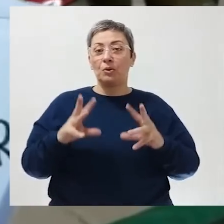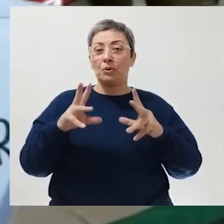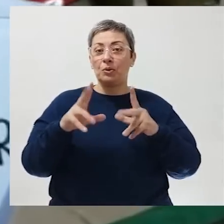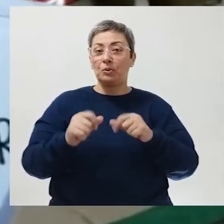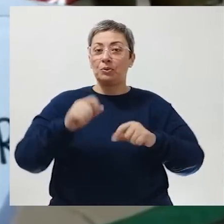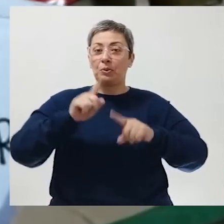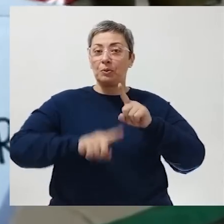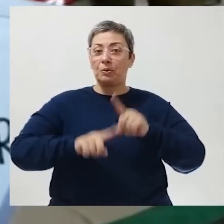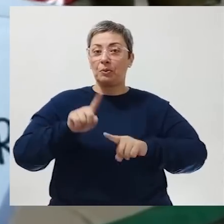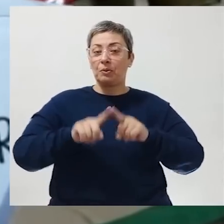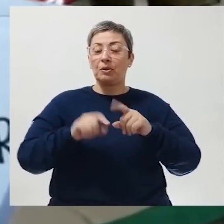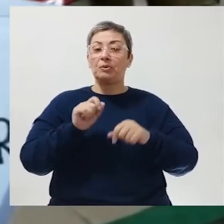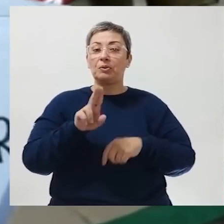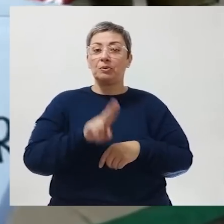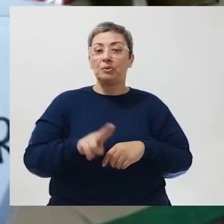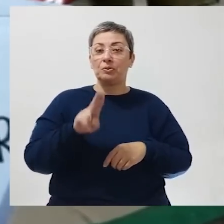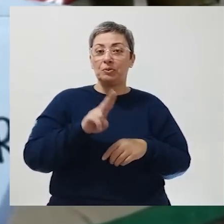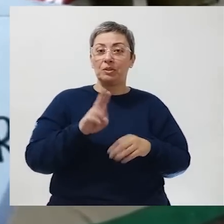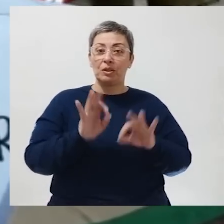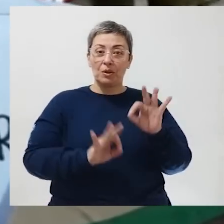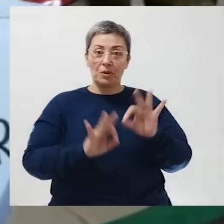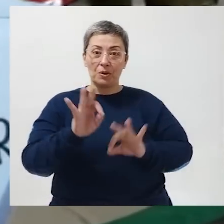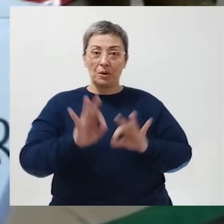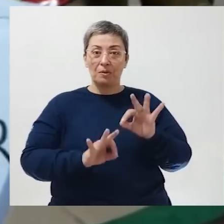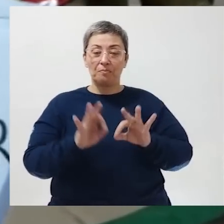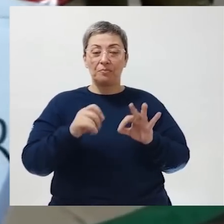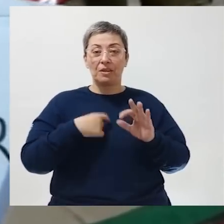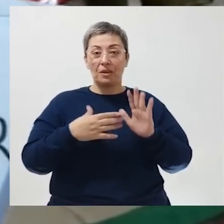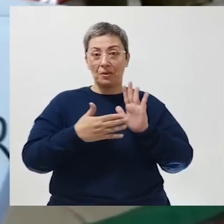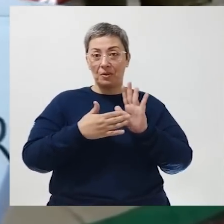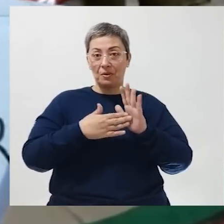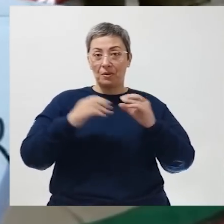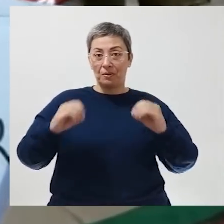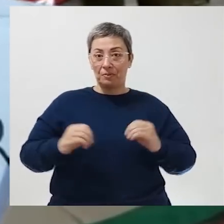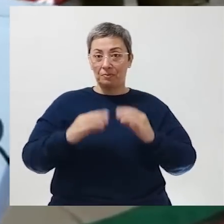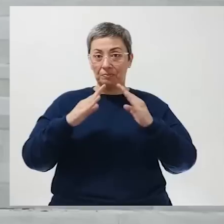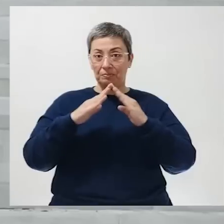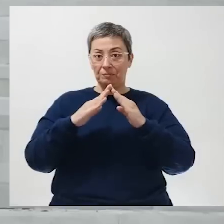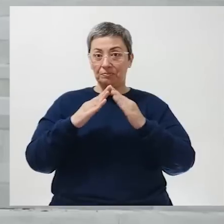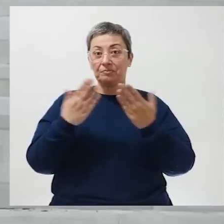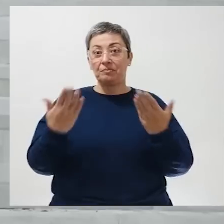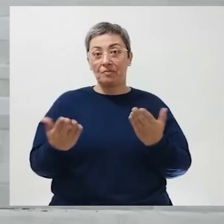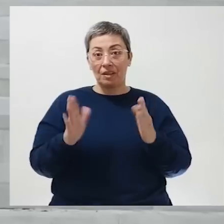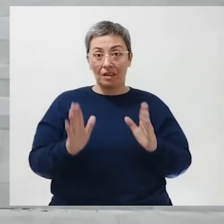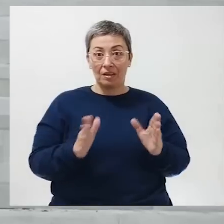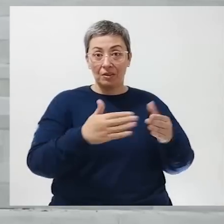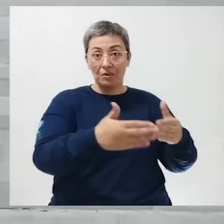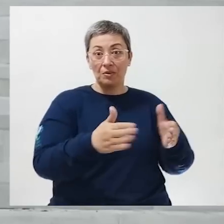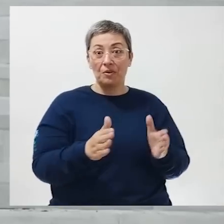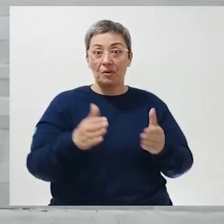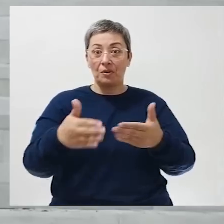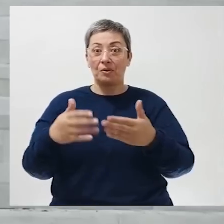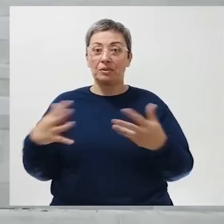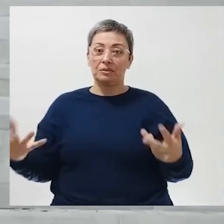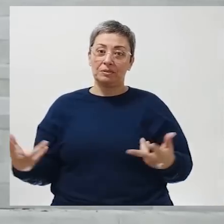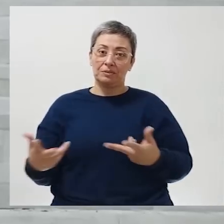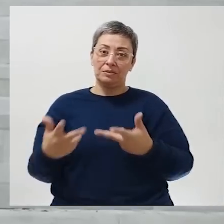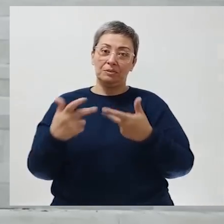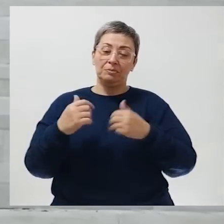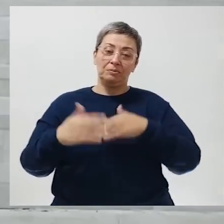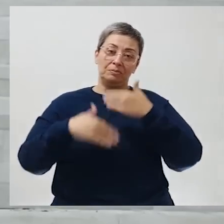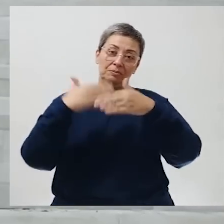os materiais que nós estamos construindo aqui no Saberes em Casa? Os cantinhos são maravilhosos